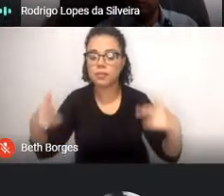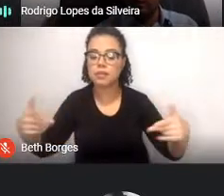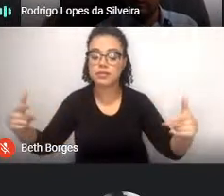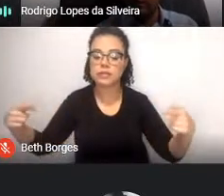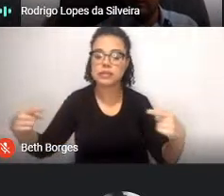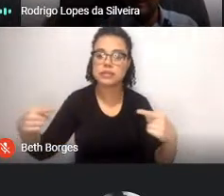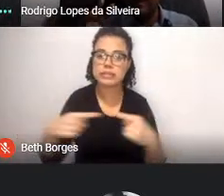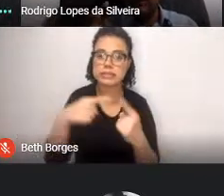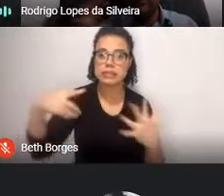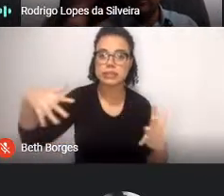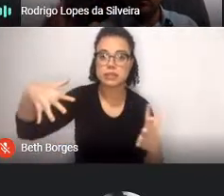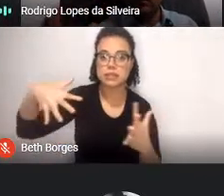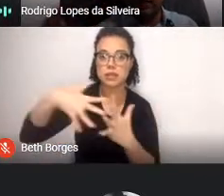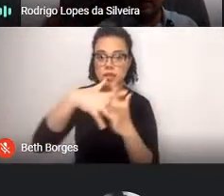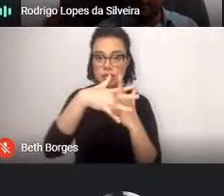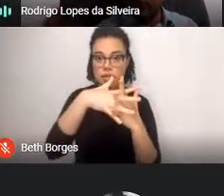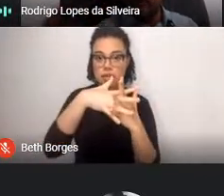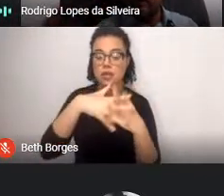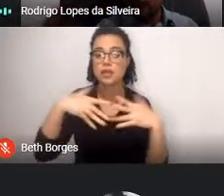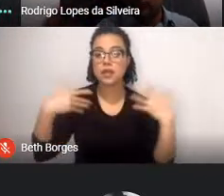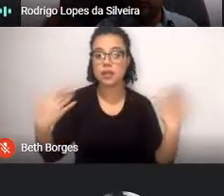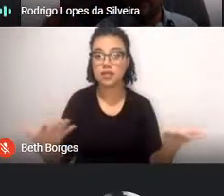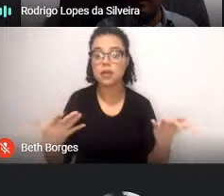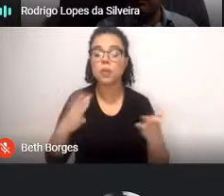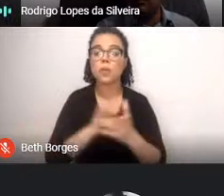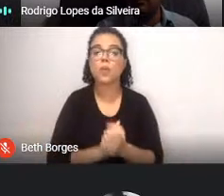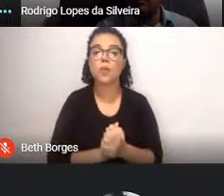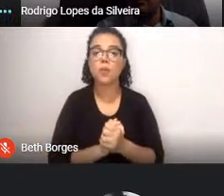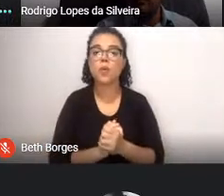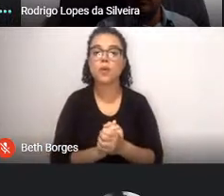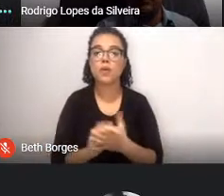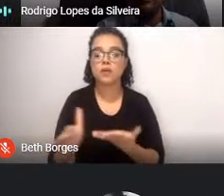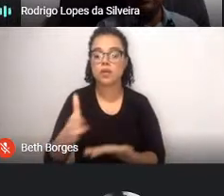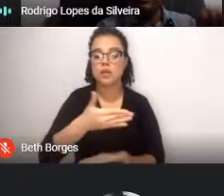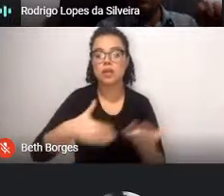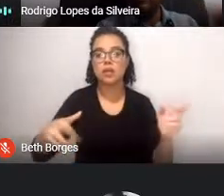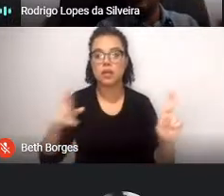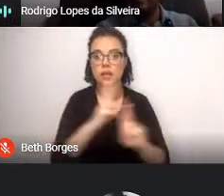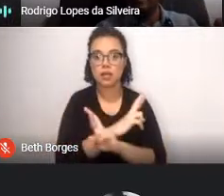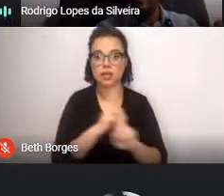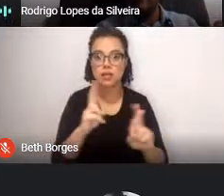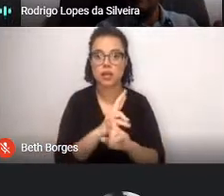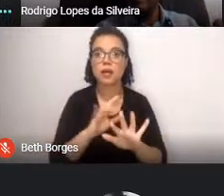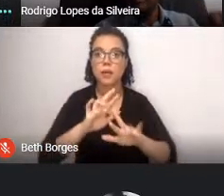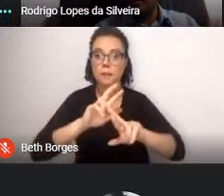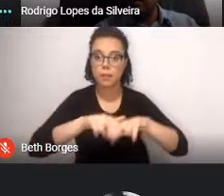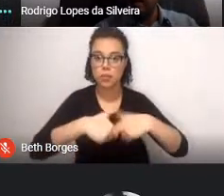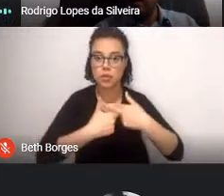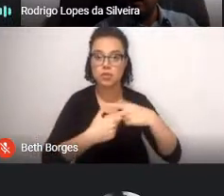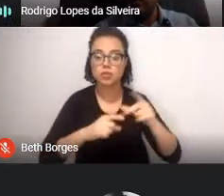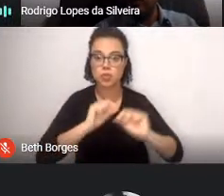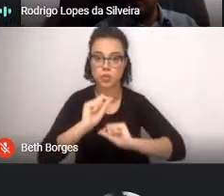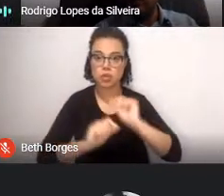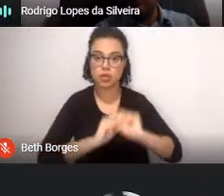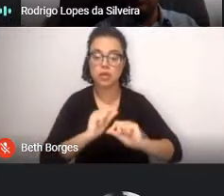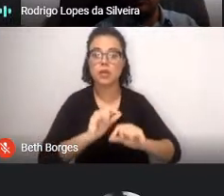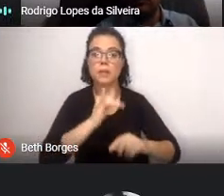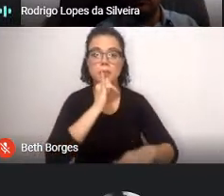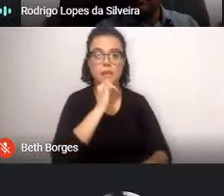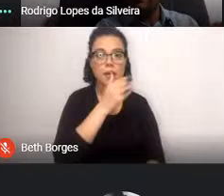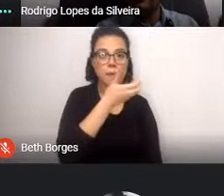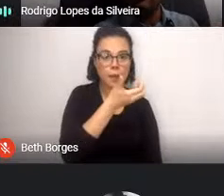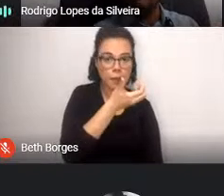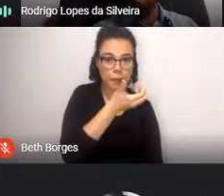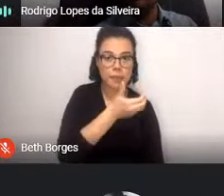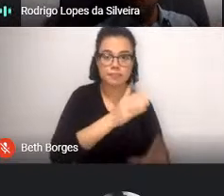uma distorção dentro dessa comunicação dos aparelhos. Por isso que tem que desligar o microfone de